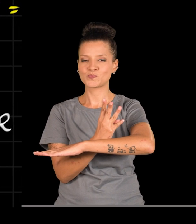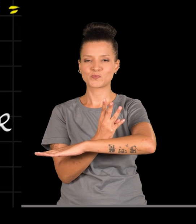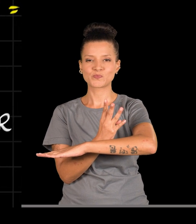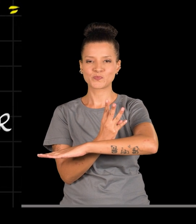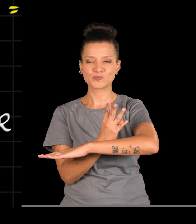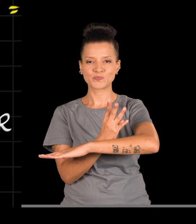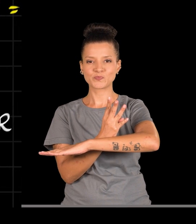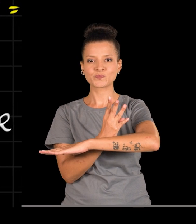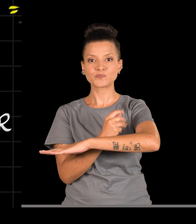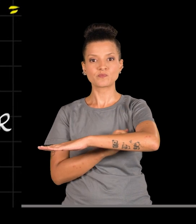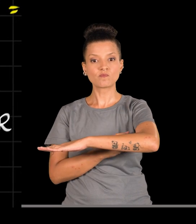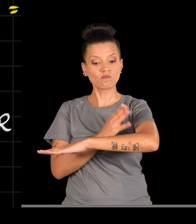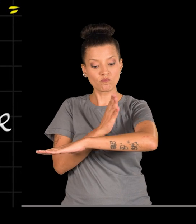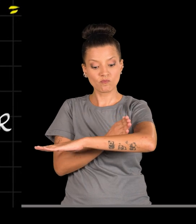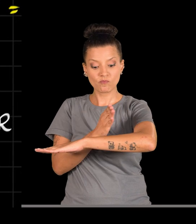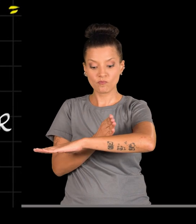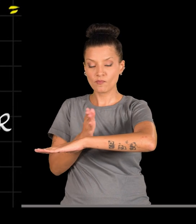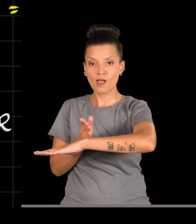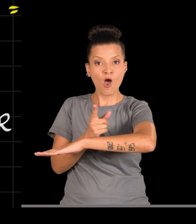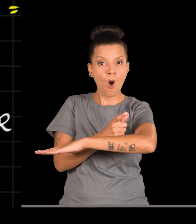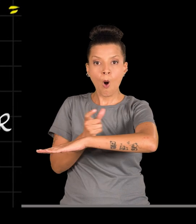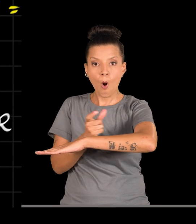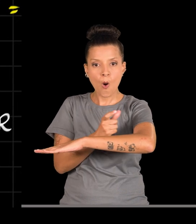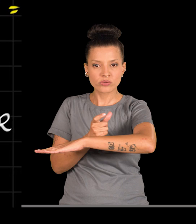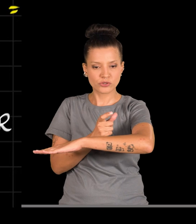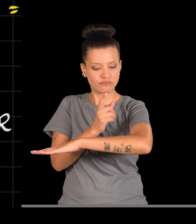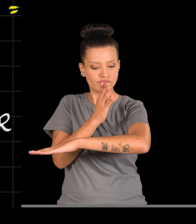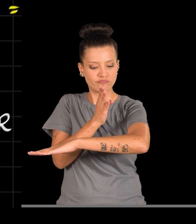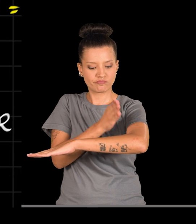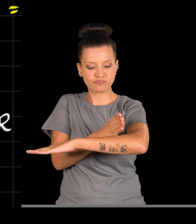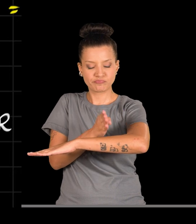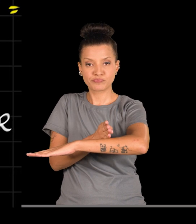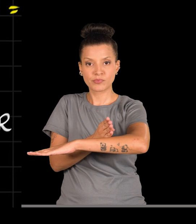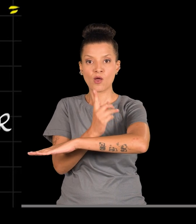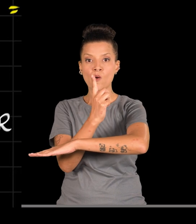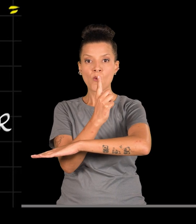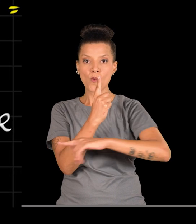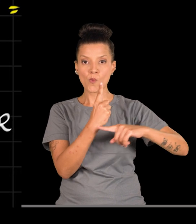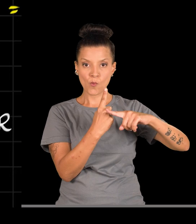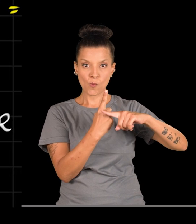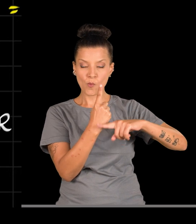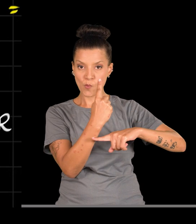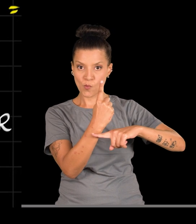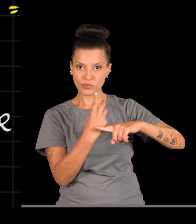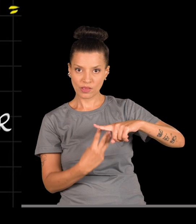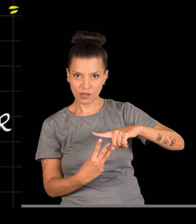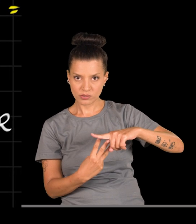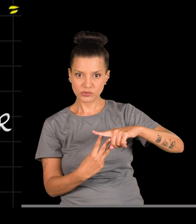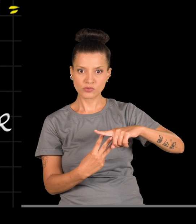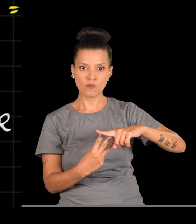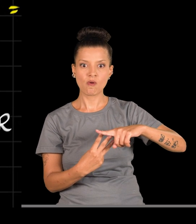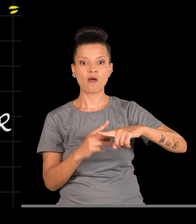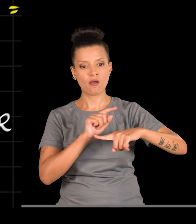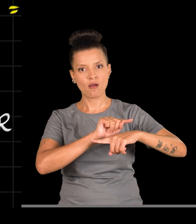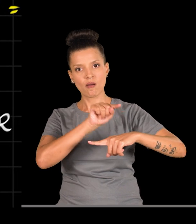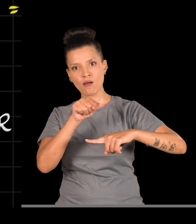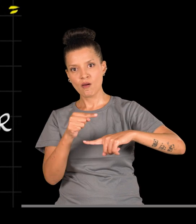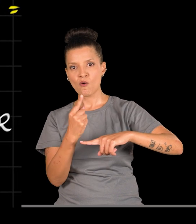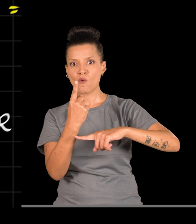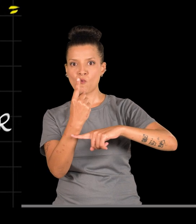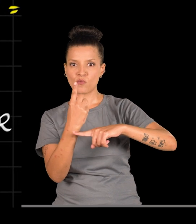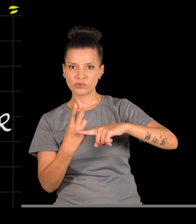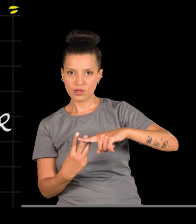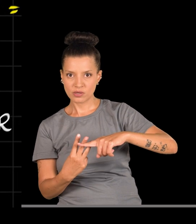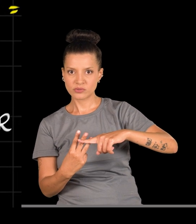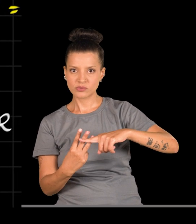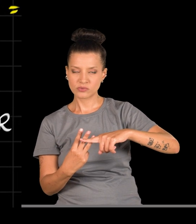ó, assim. Dividir em 3 partes iguais e o 1 terço vai estar exatamente aonde? Ó? Aqui vale 1 terço. Né? Quando eu somar mais